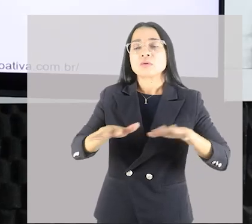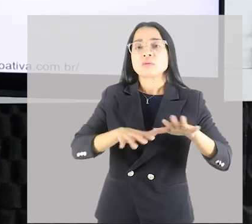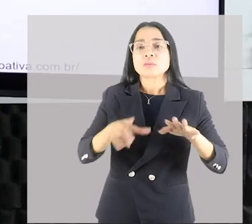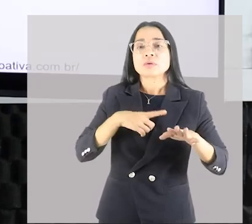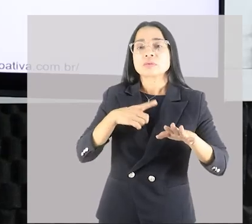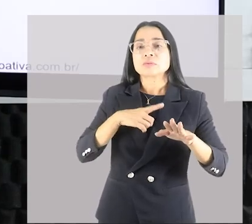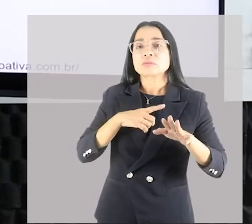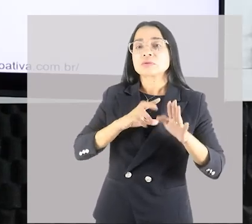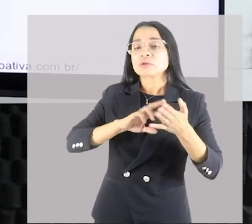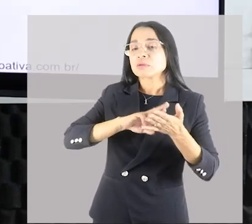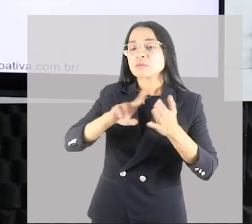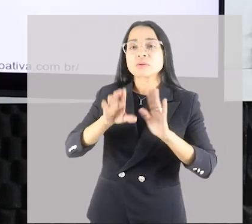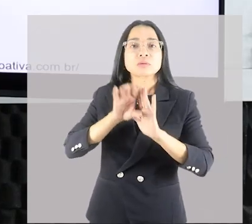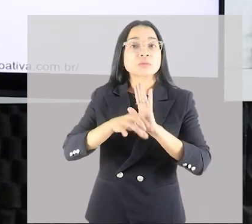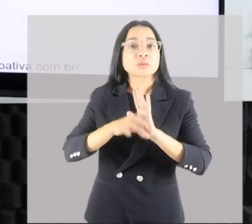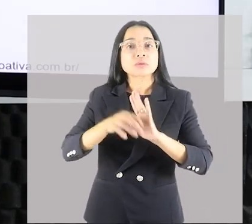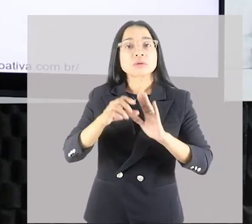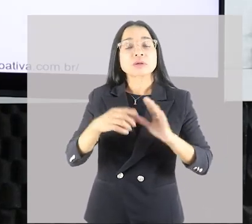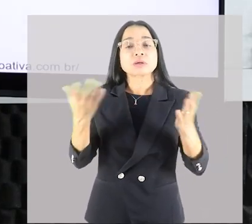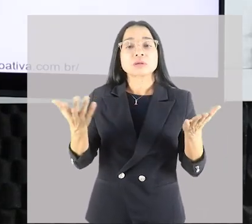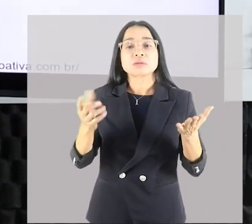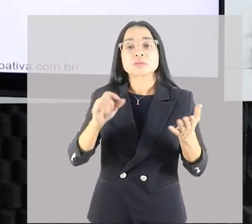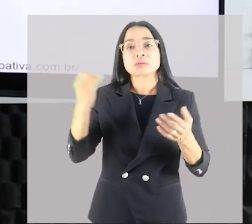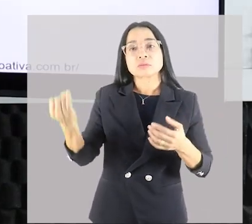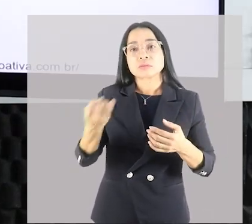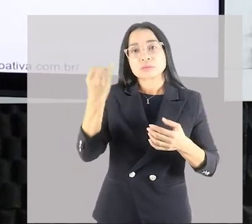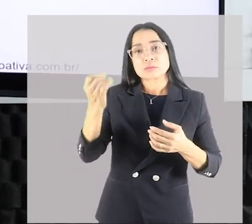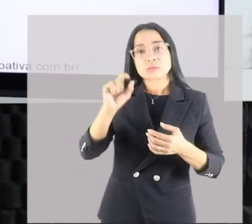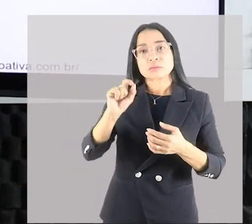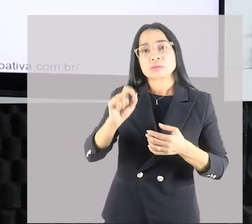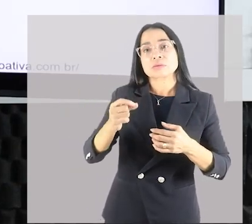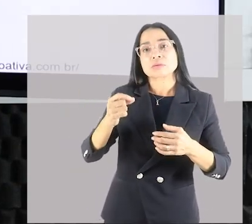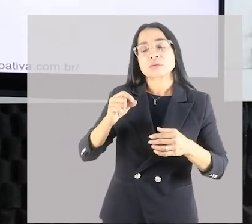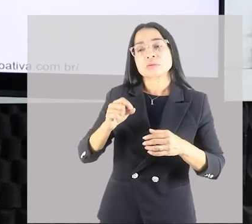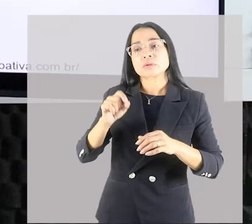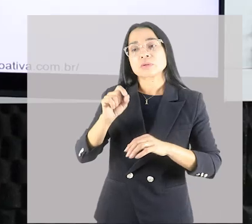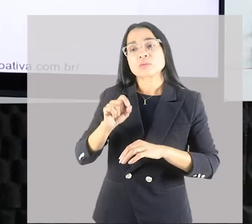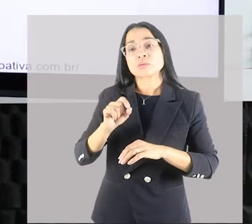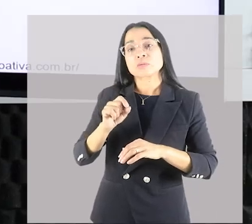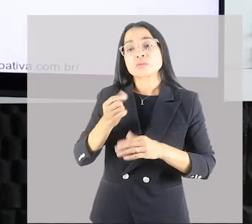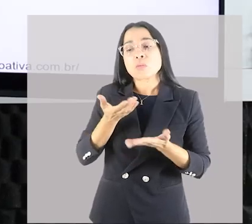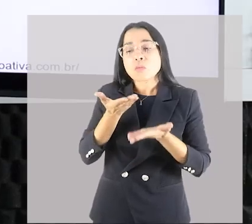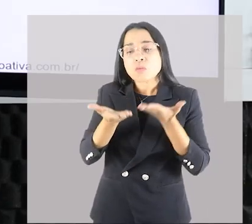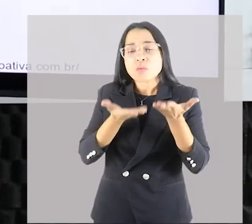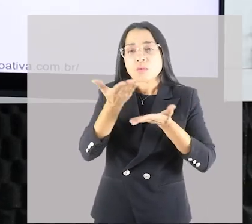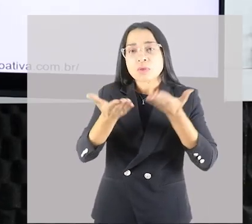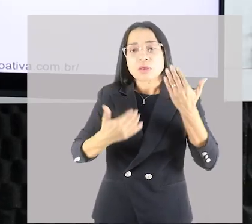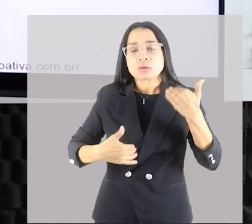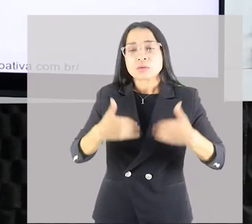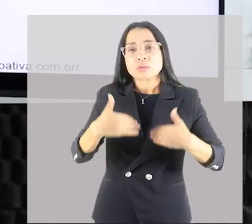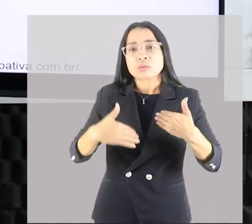conceitos gregos de importância do cuidado com o corpo, da